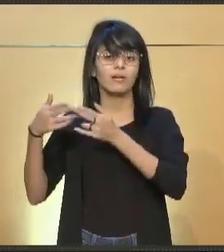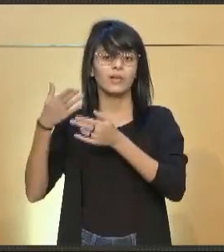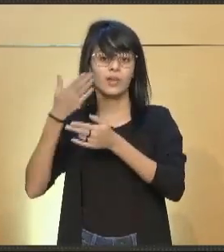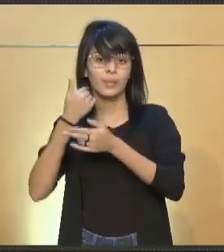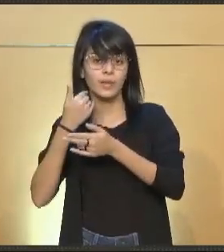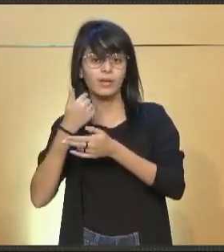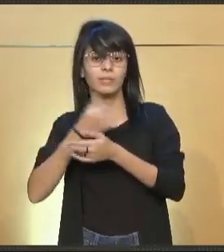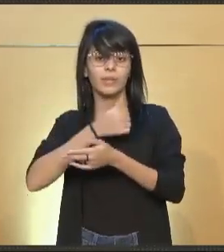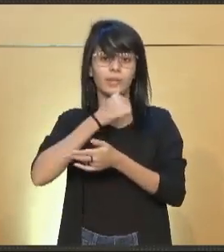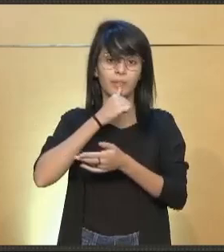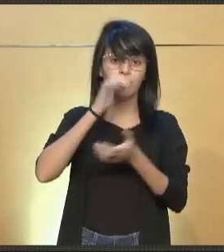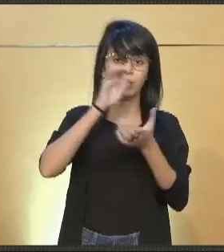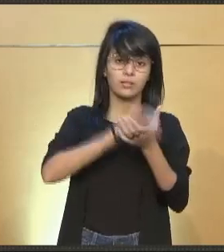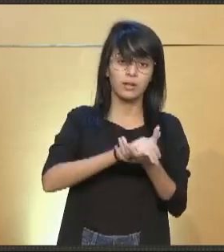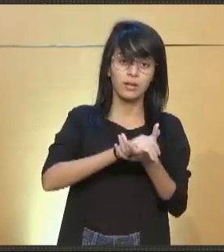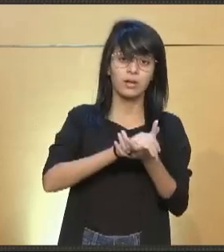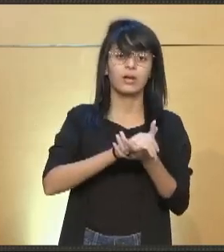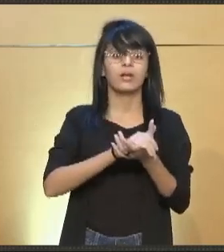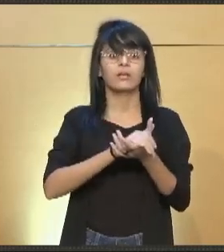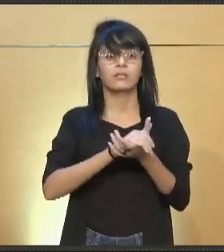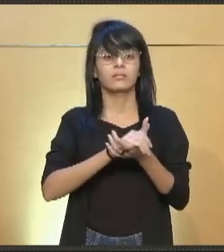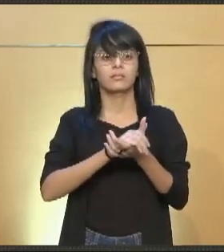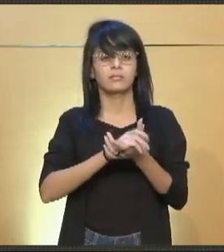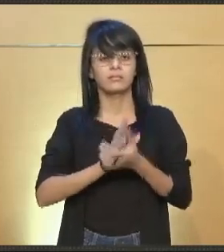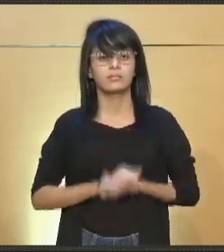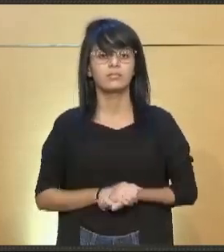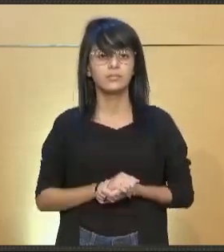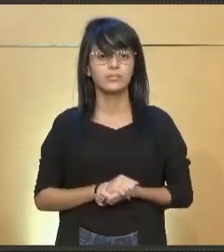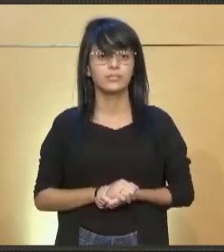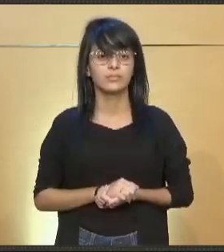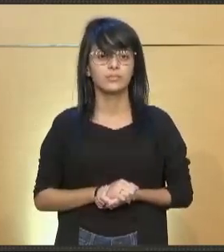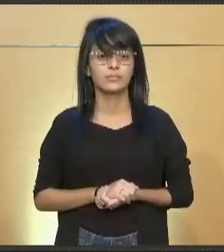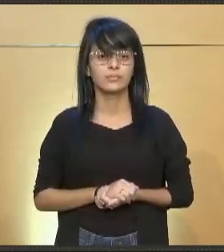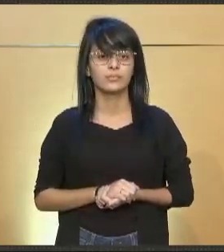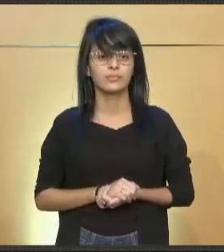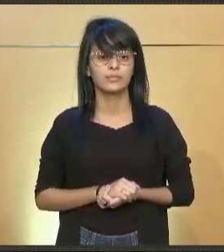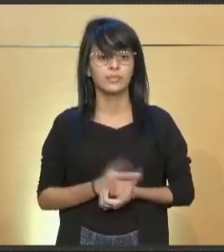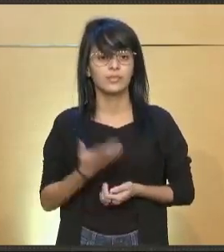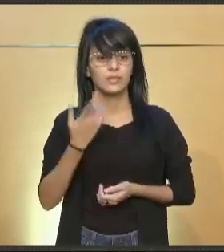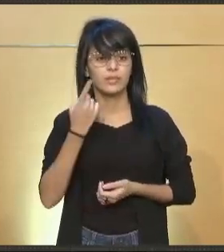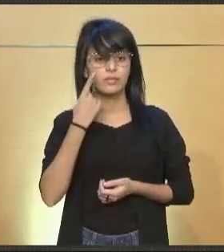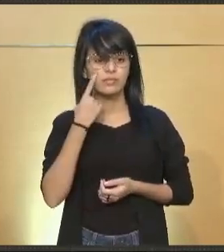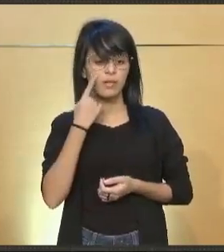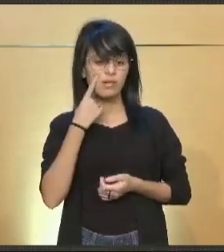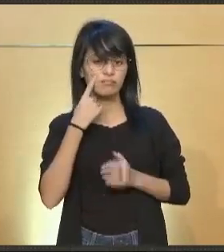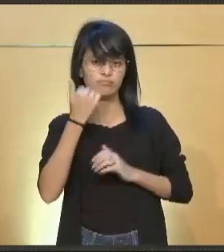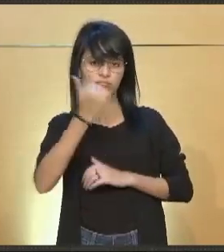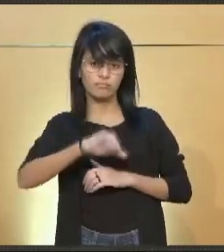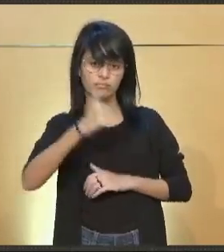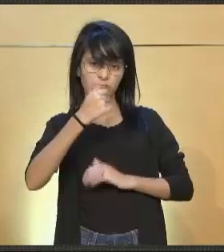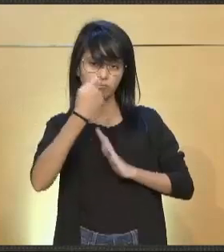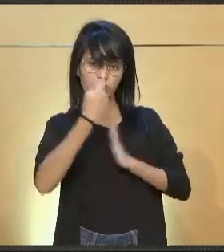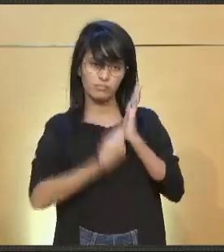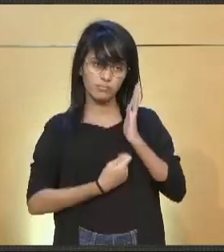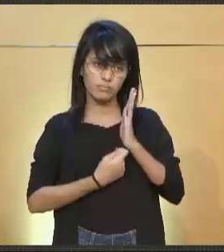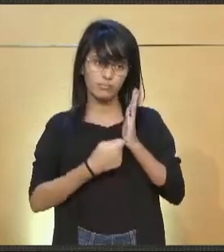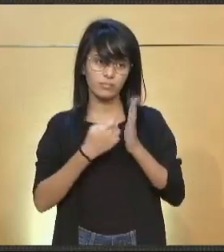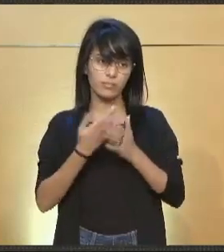bebiam, casavam e se davam a casamento. Vamos fazer uma análise rapidinha desse texto? Como eram nos dias de